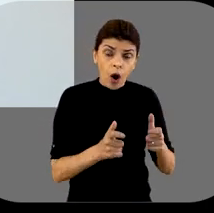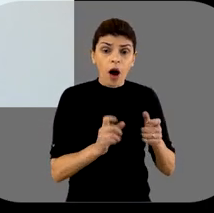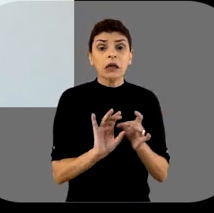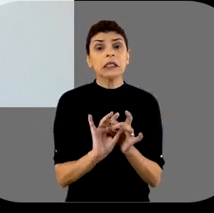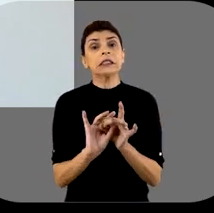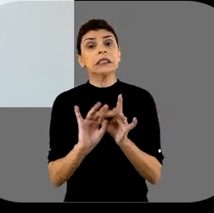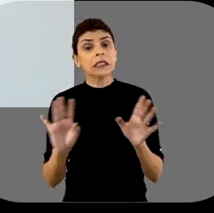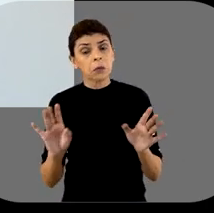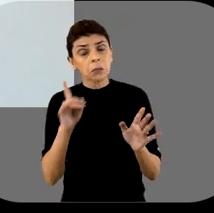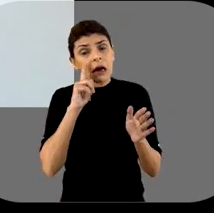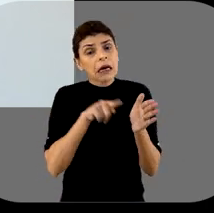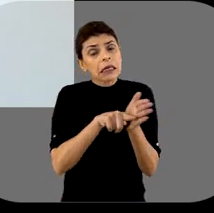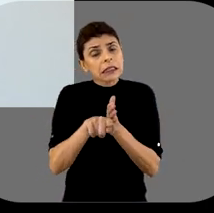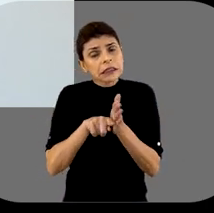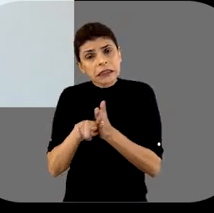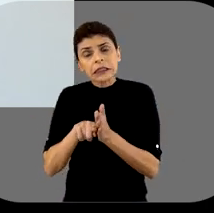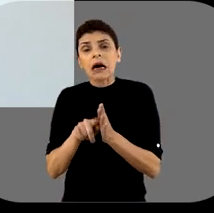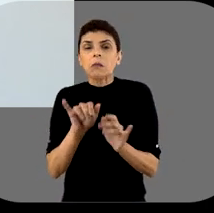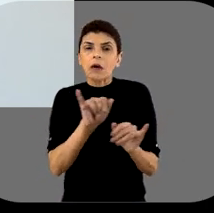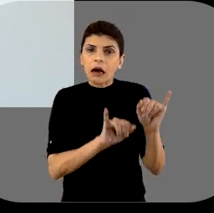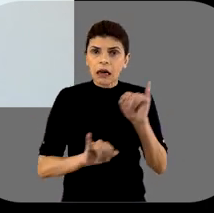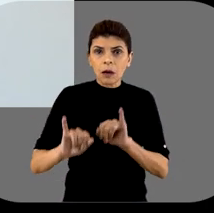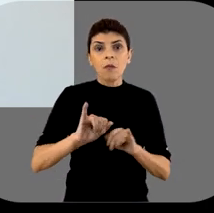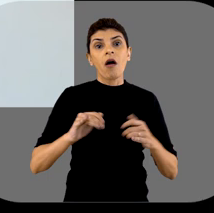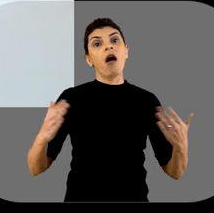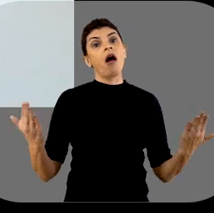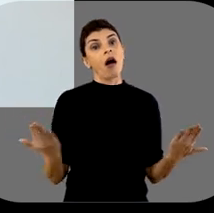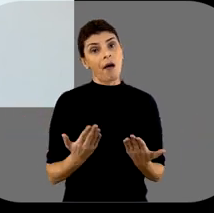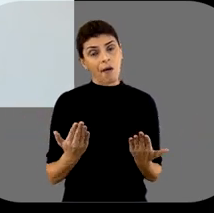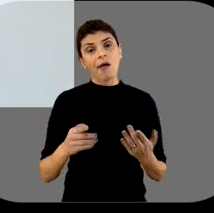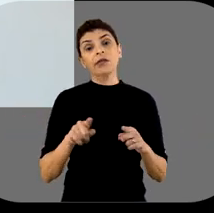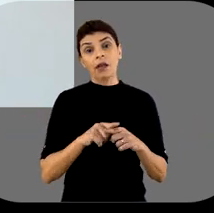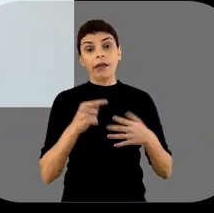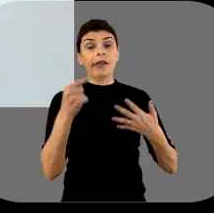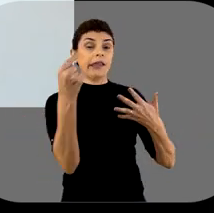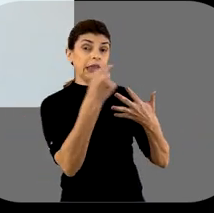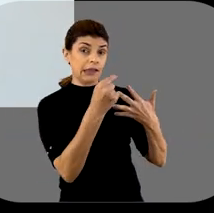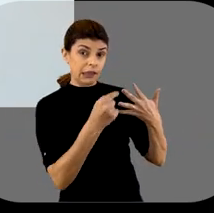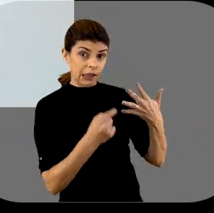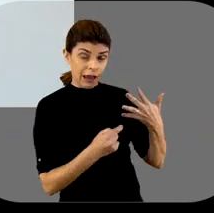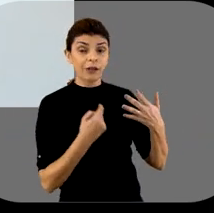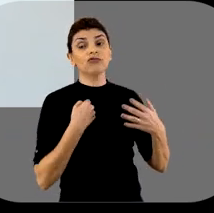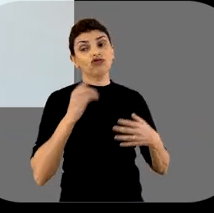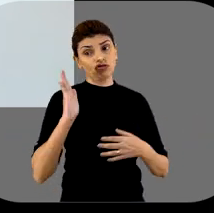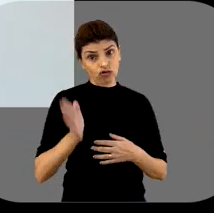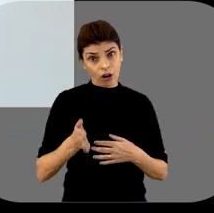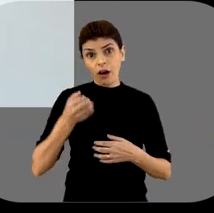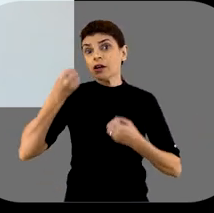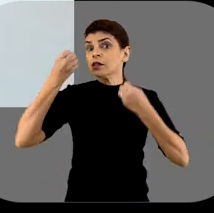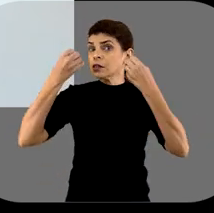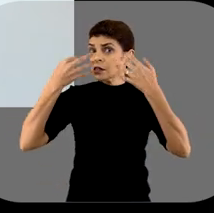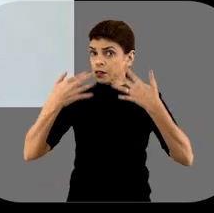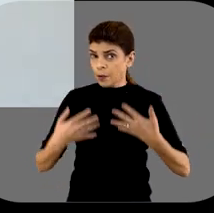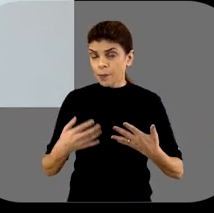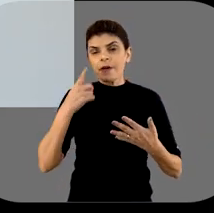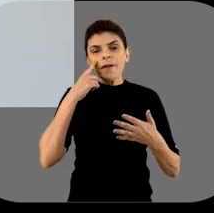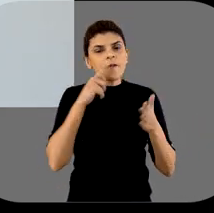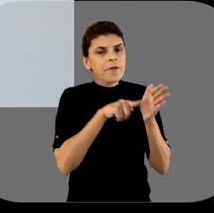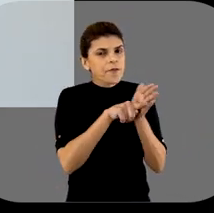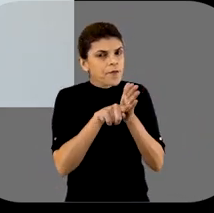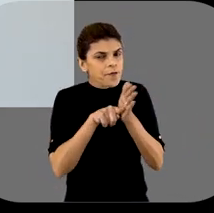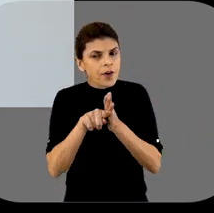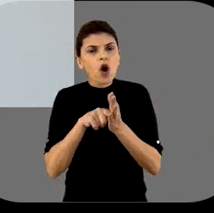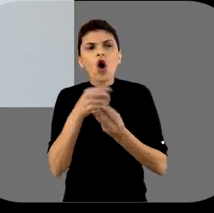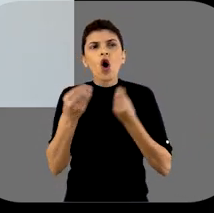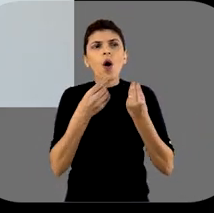locais, a disponibilidade de exames laboratoriais. Agora, cabe ressaltar aqui, né, como eu falei, além do critério